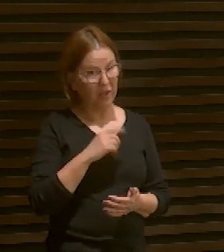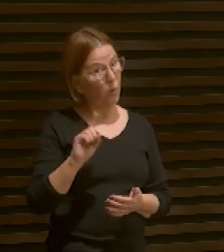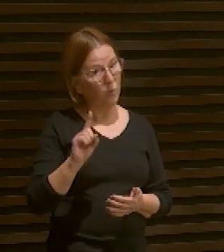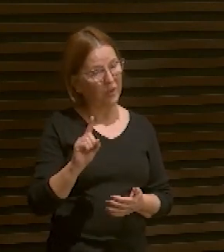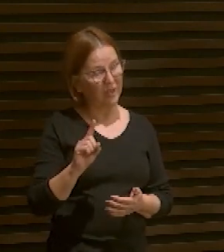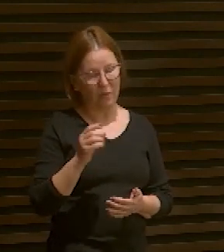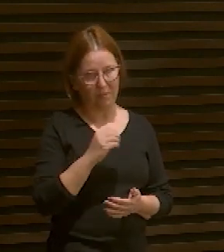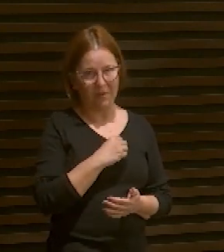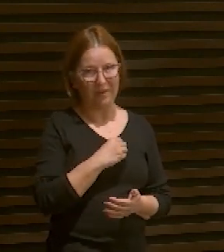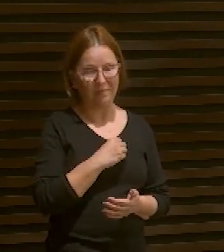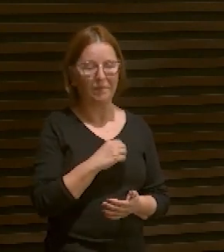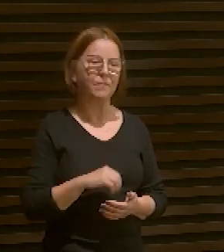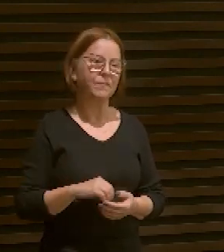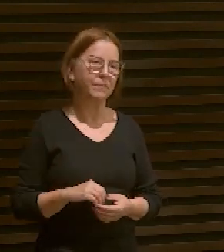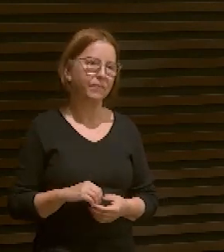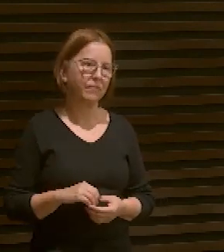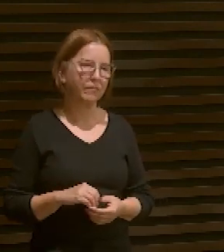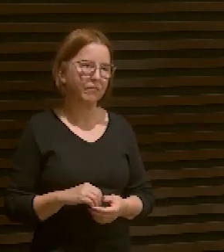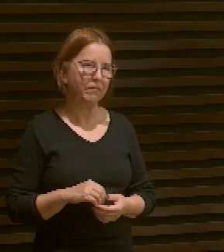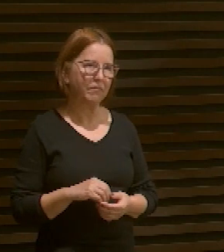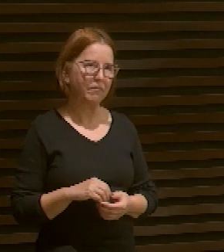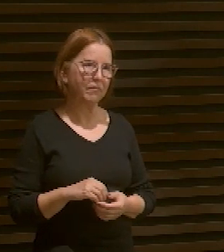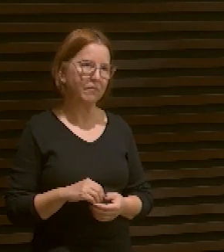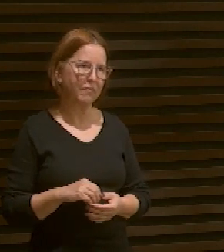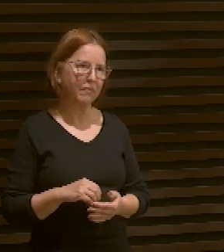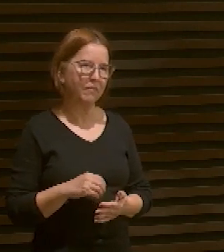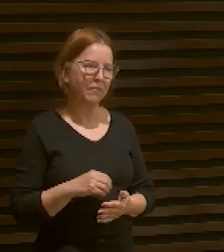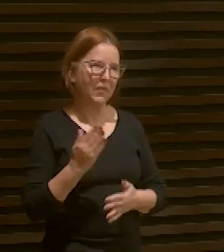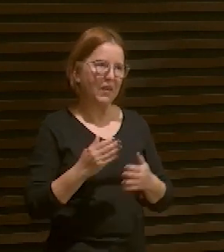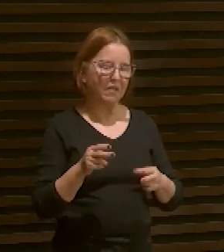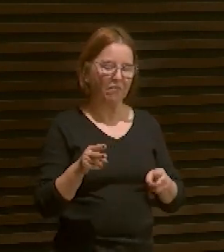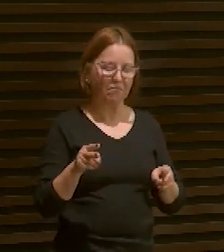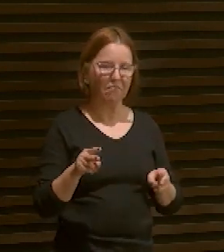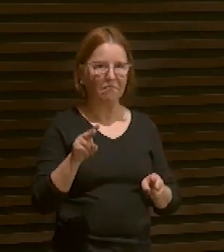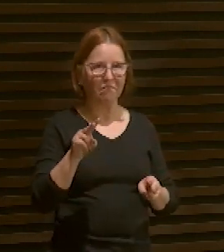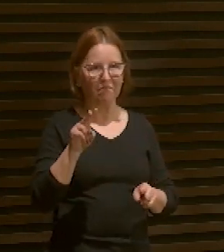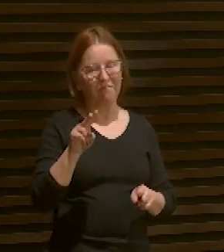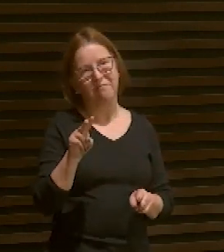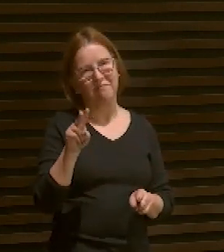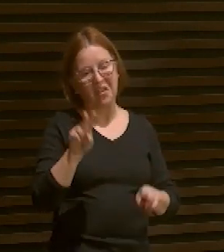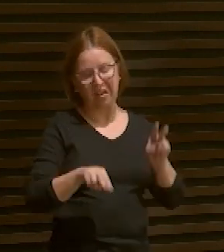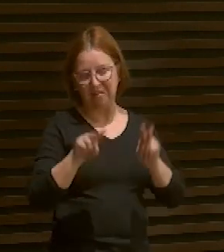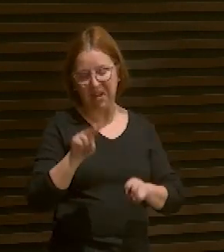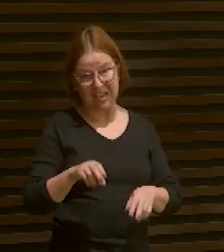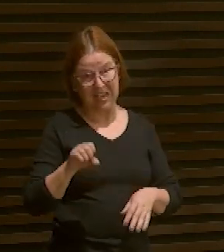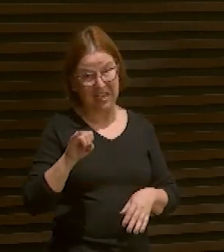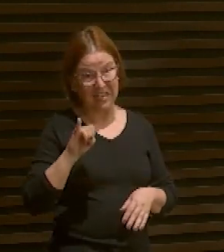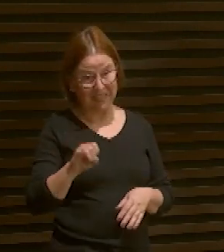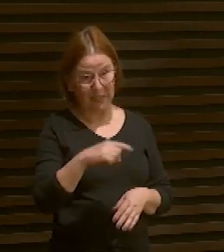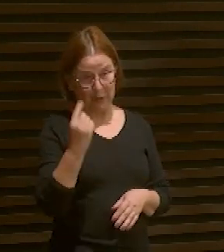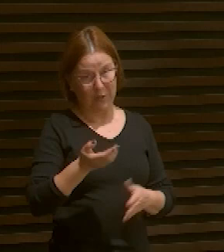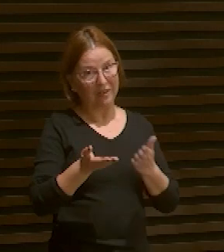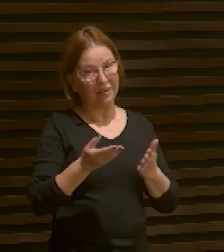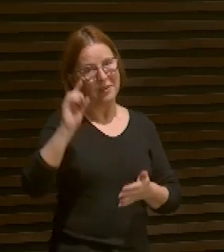escolher não pecar. Entre avaliar como é que está a nossa vida, se nós estamos servindo a Deus ou